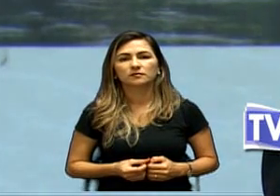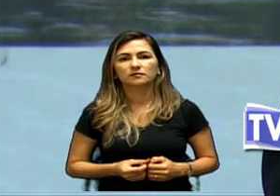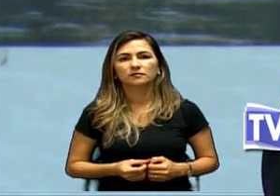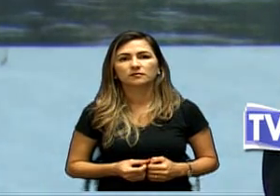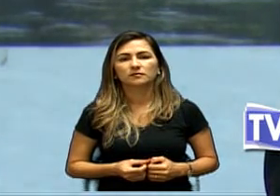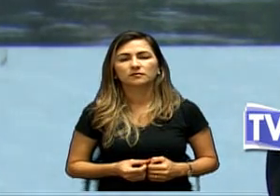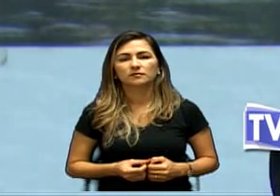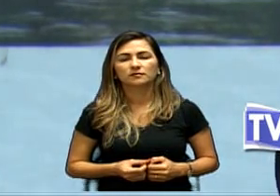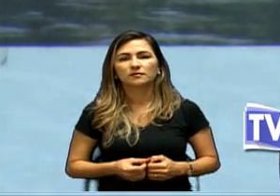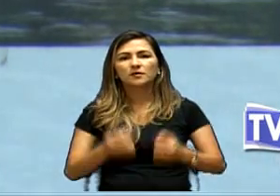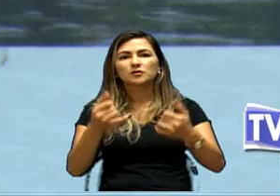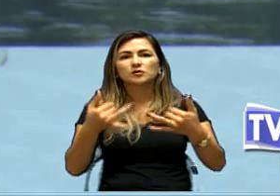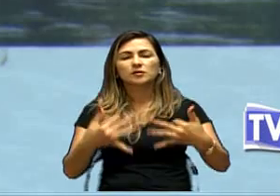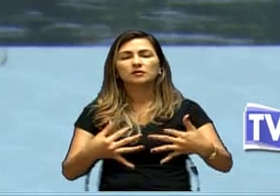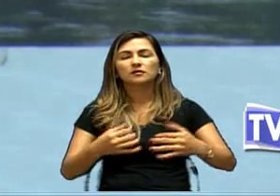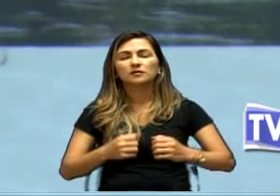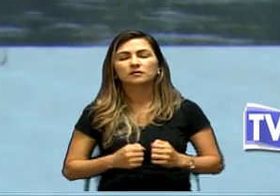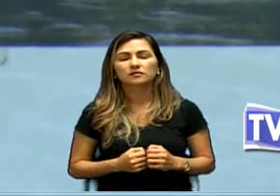eles.